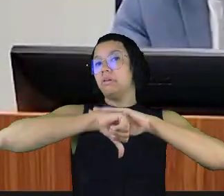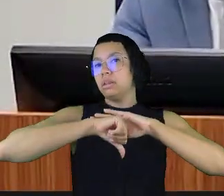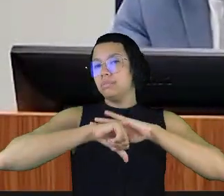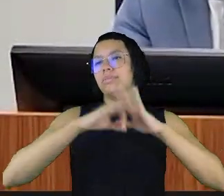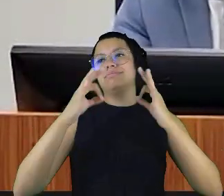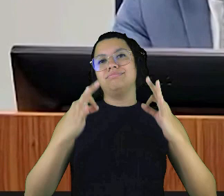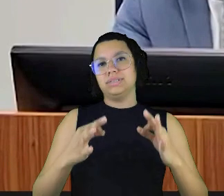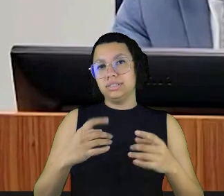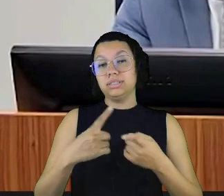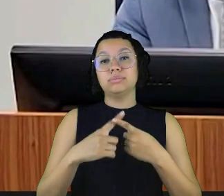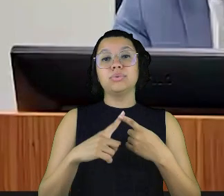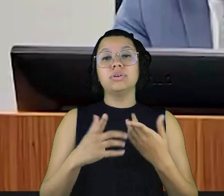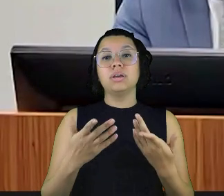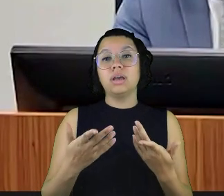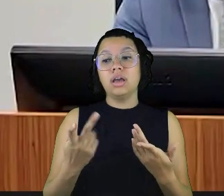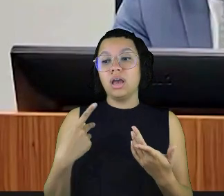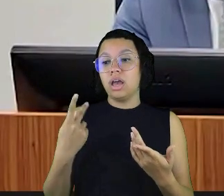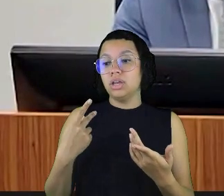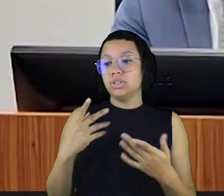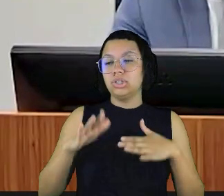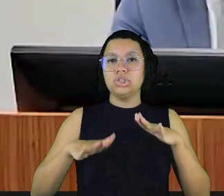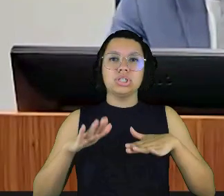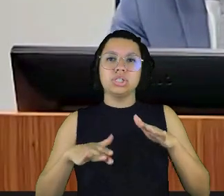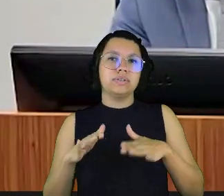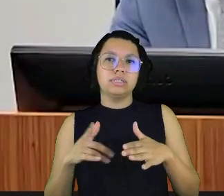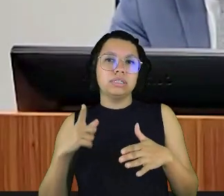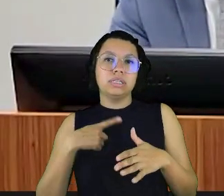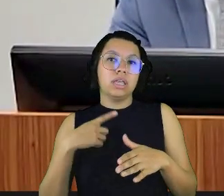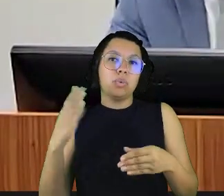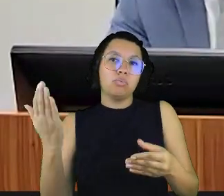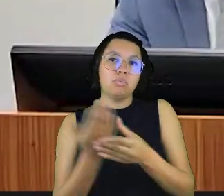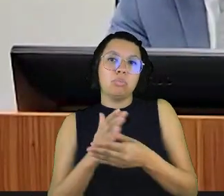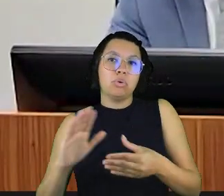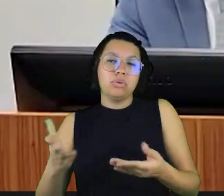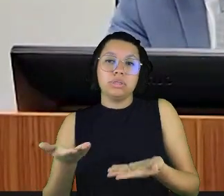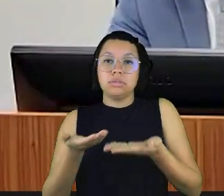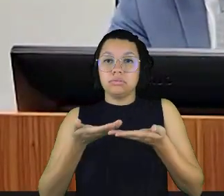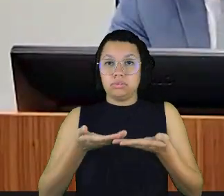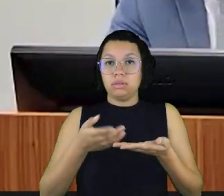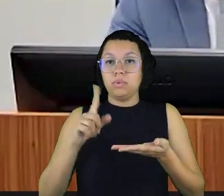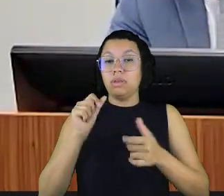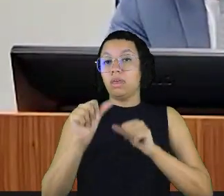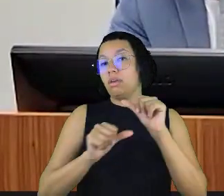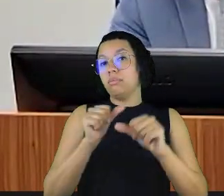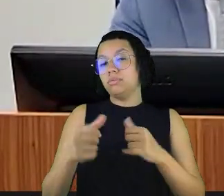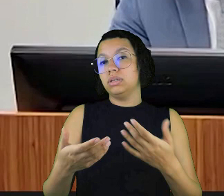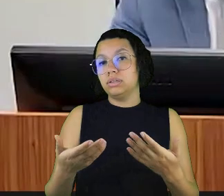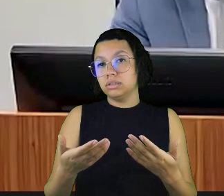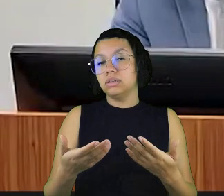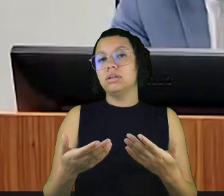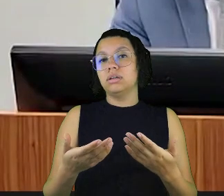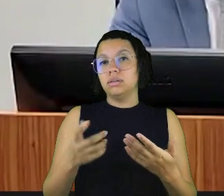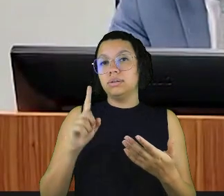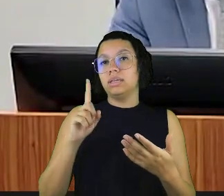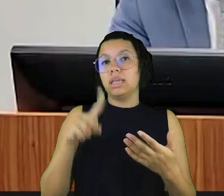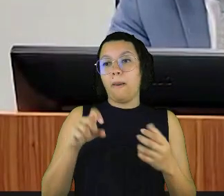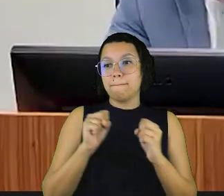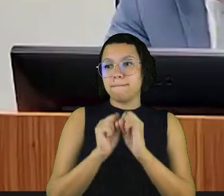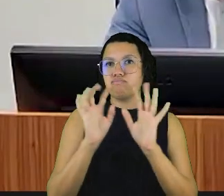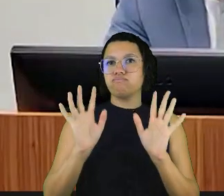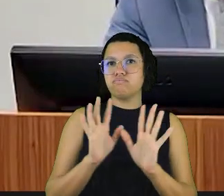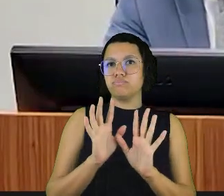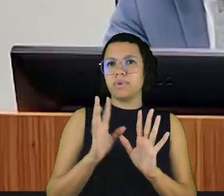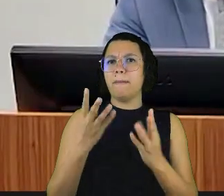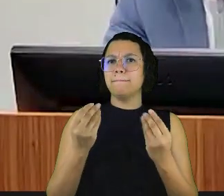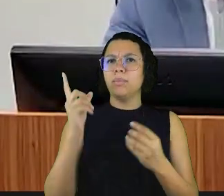porque a gente, às vezes, a gente tem um processo na mão que é uma operação, que é uma bomba, que é um negócio super complicado, mas